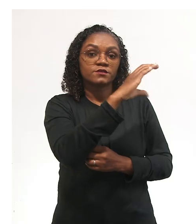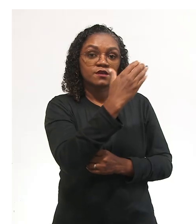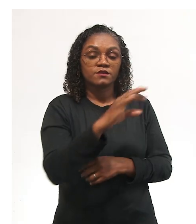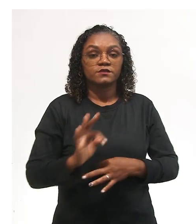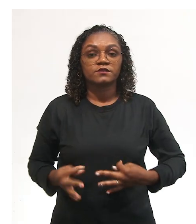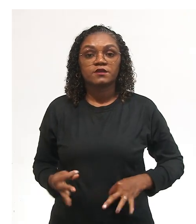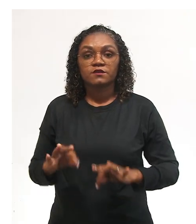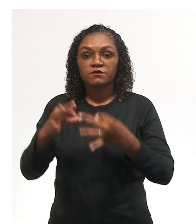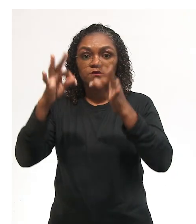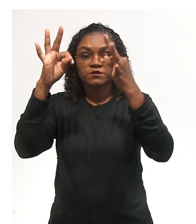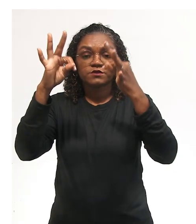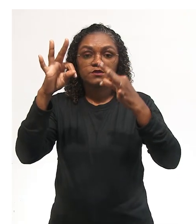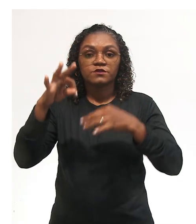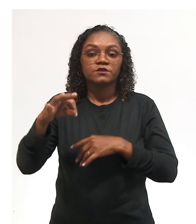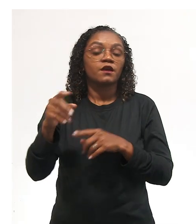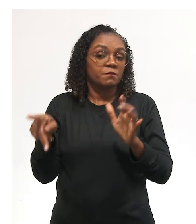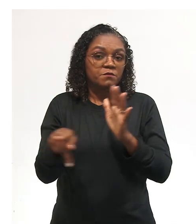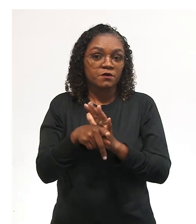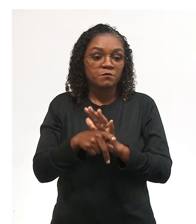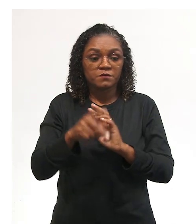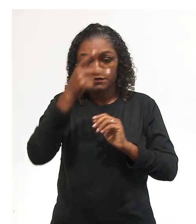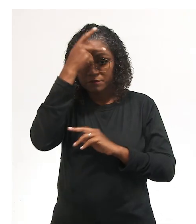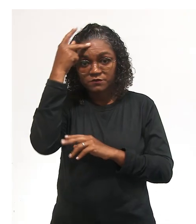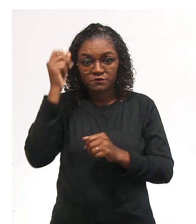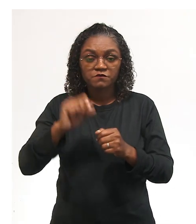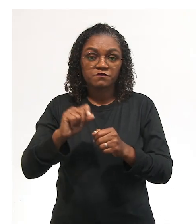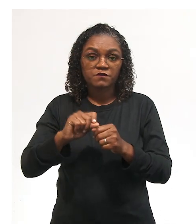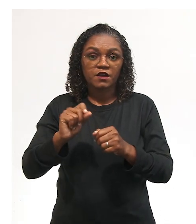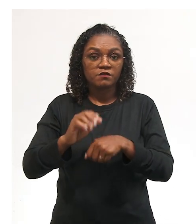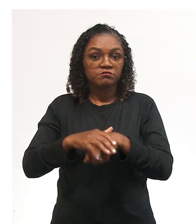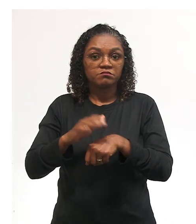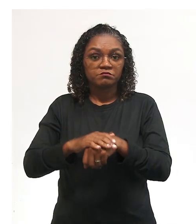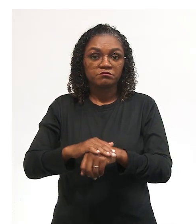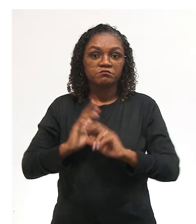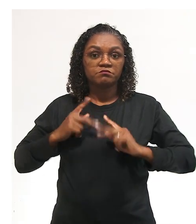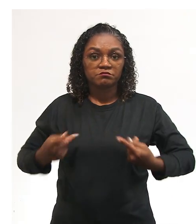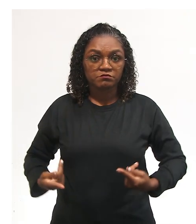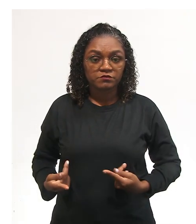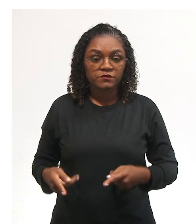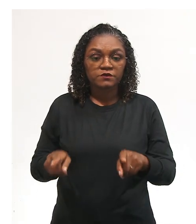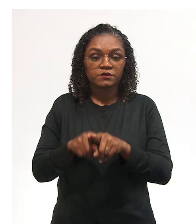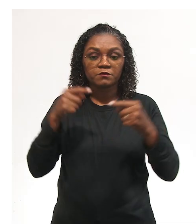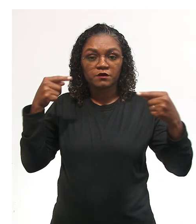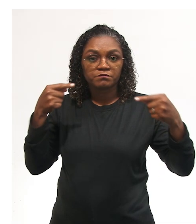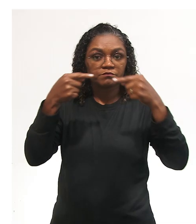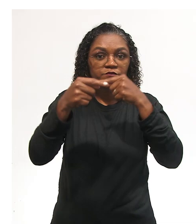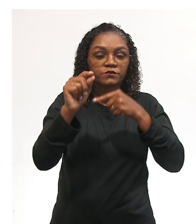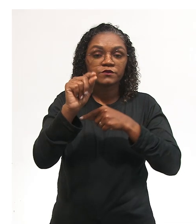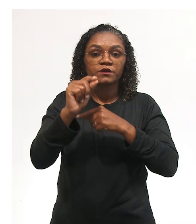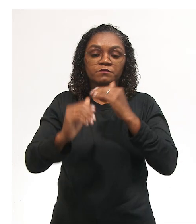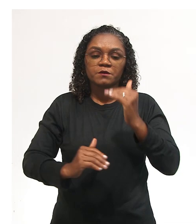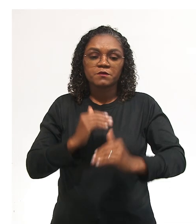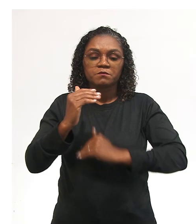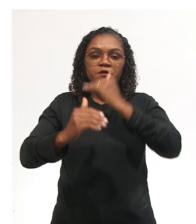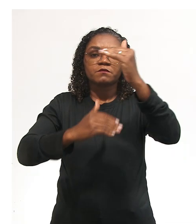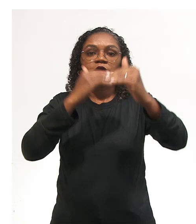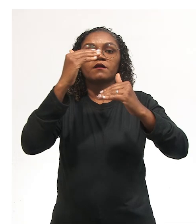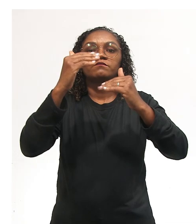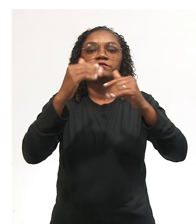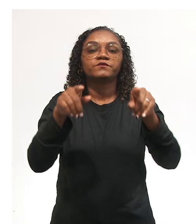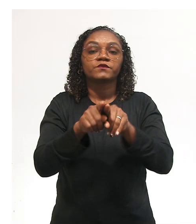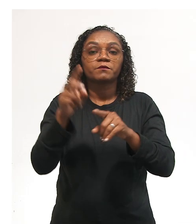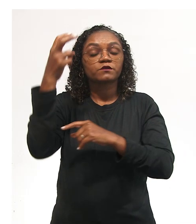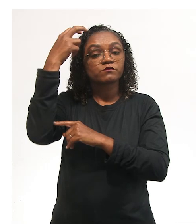tecnologia compreendidas como conhecimentos produzidos pela humanidade e que possibilitam contraditórios, avanço das